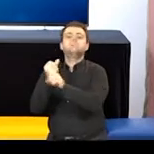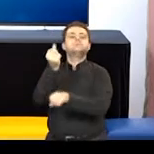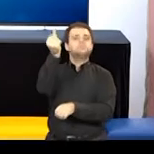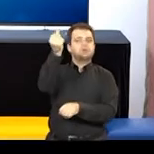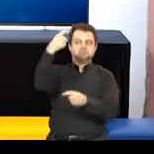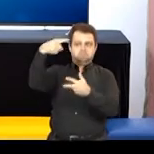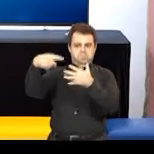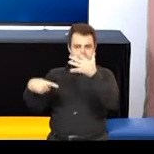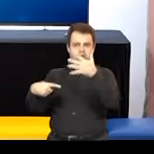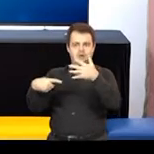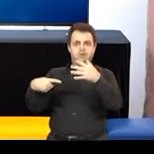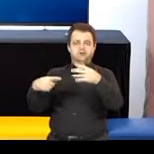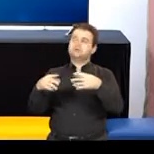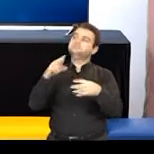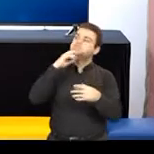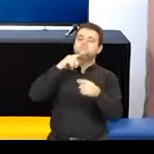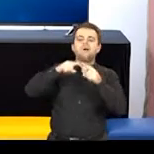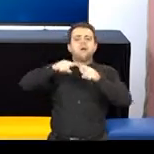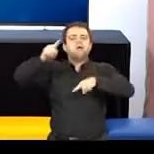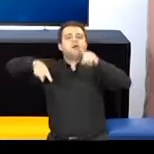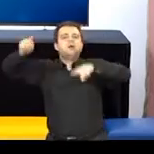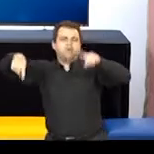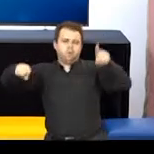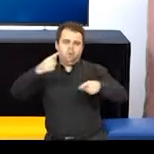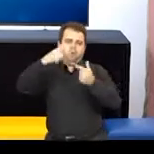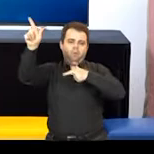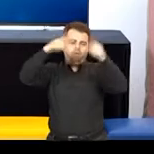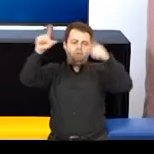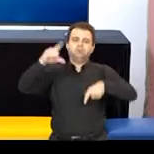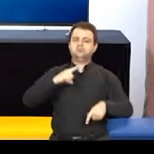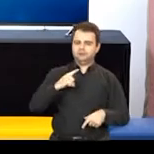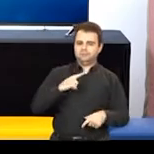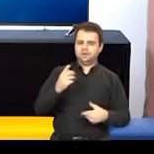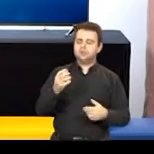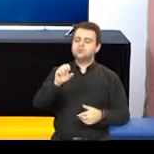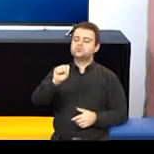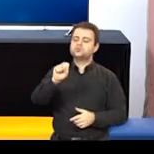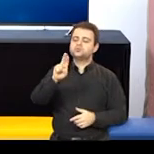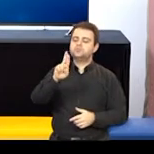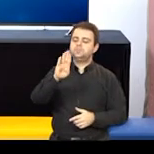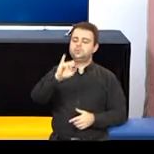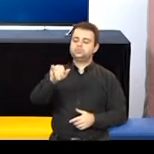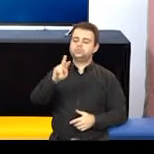encontrar algumas variações. Se a gente pegar o modo subjuntivo, por exemplo, alguns nomes podem